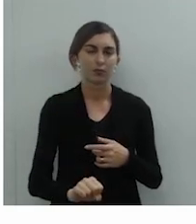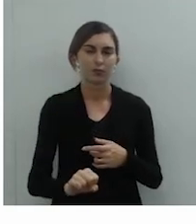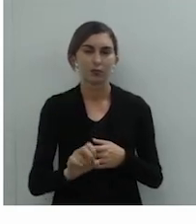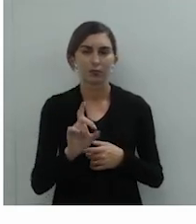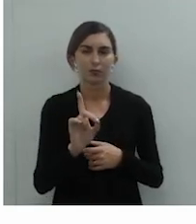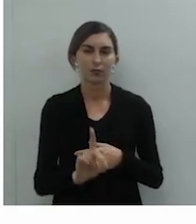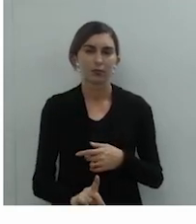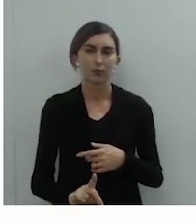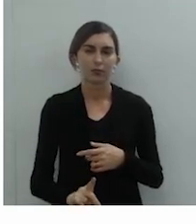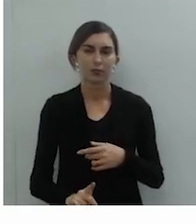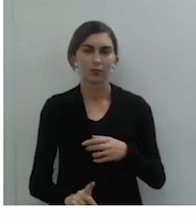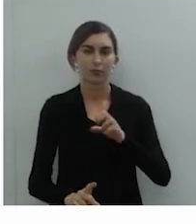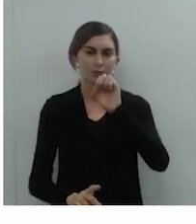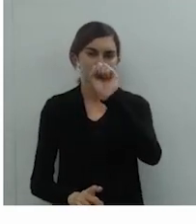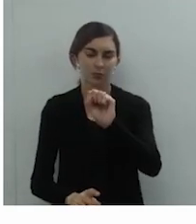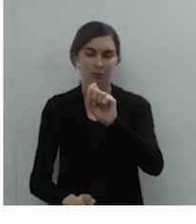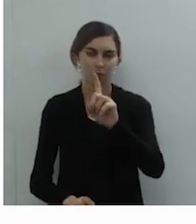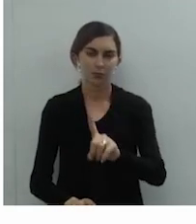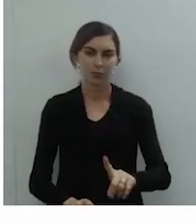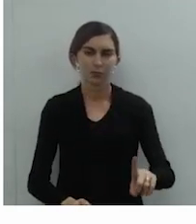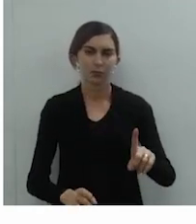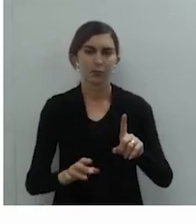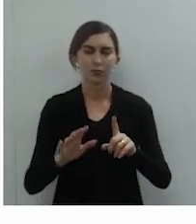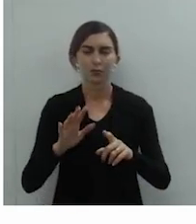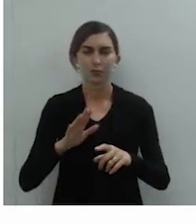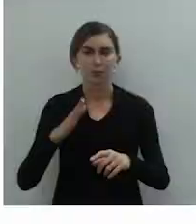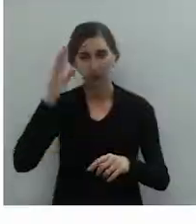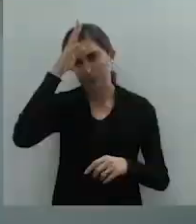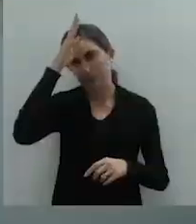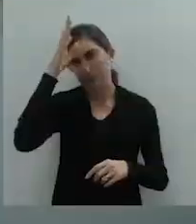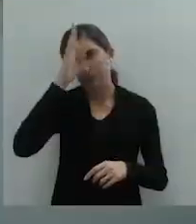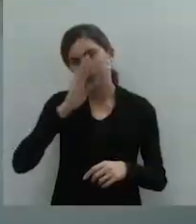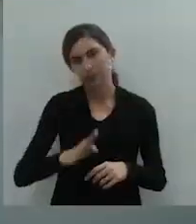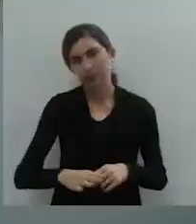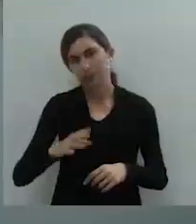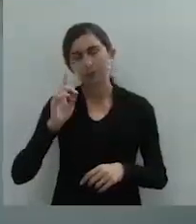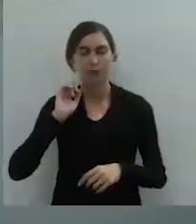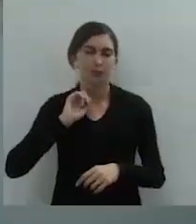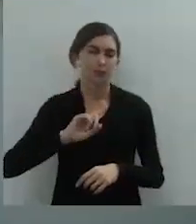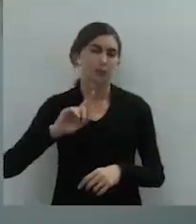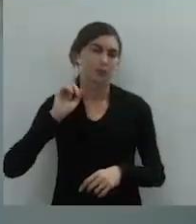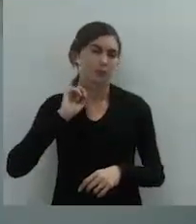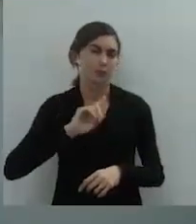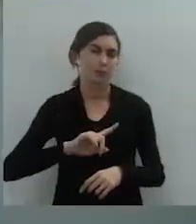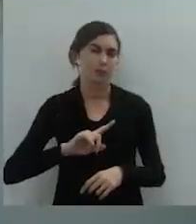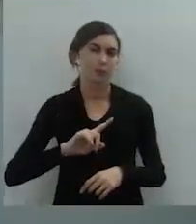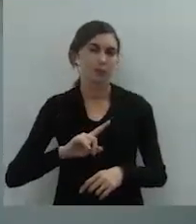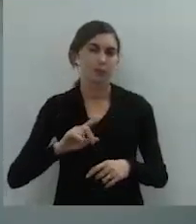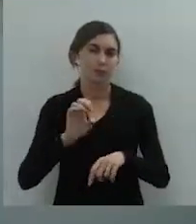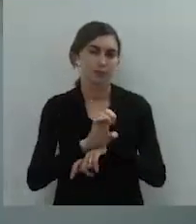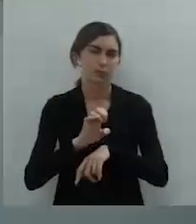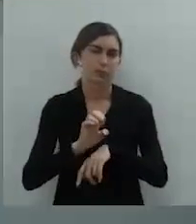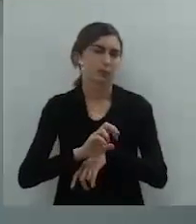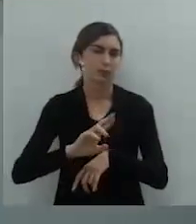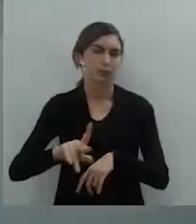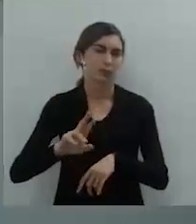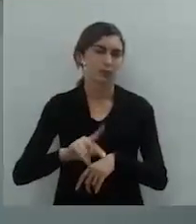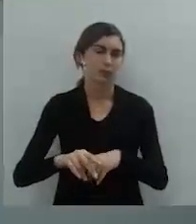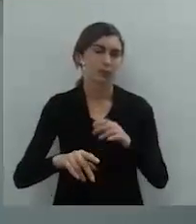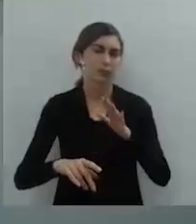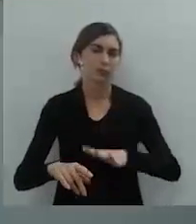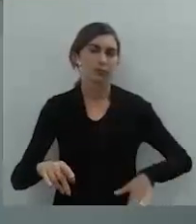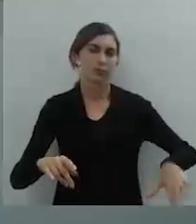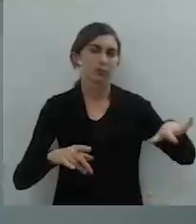do Brasil, né? Onde ali, Minas, né? No sudeste, é o único estado que não é banhado